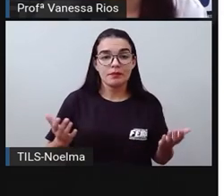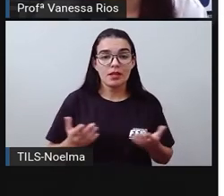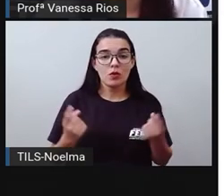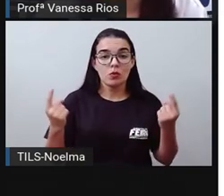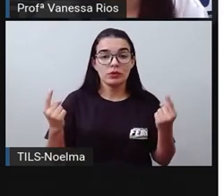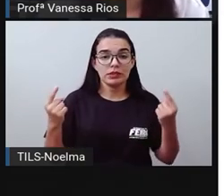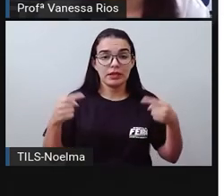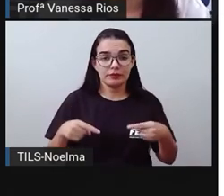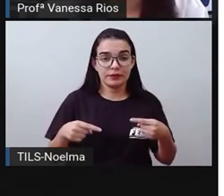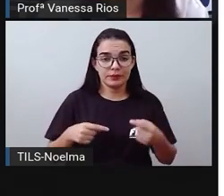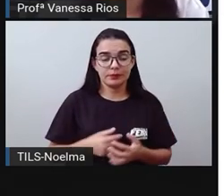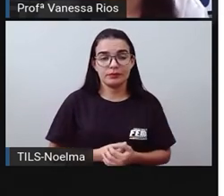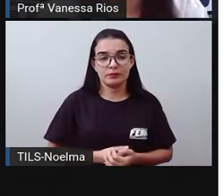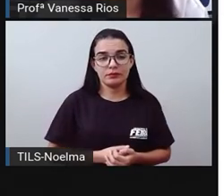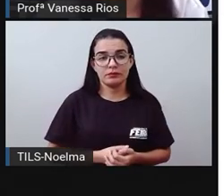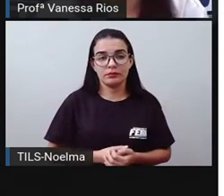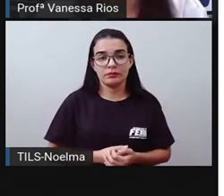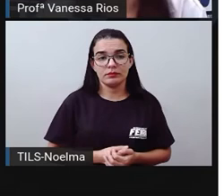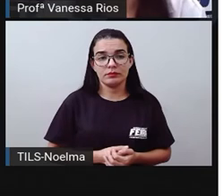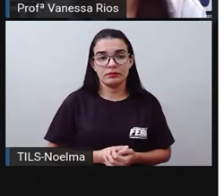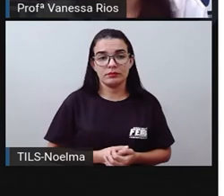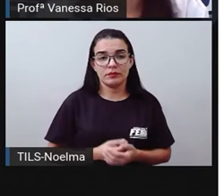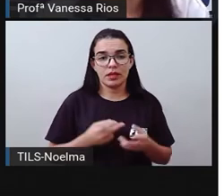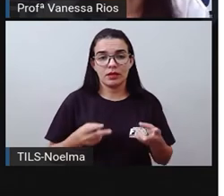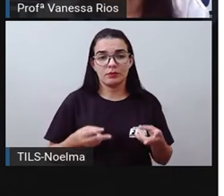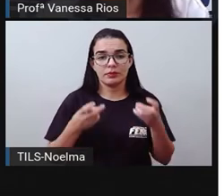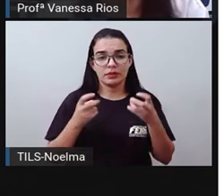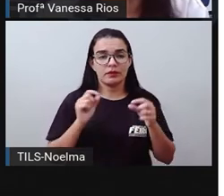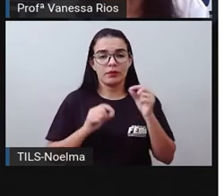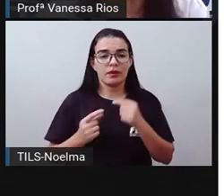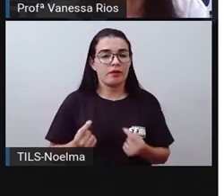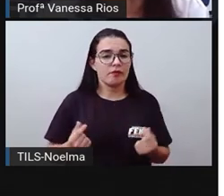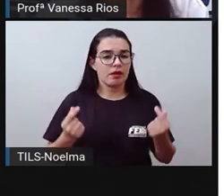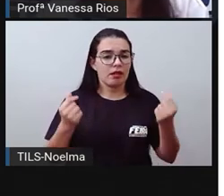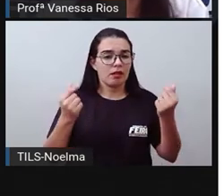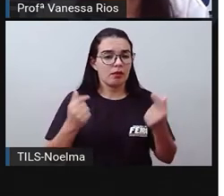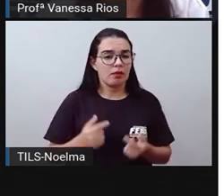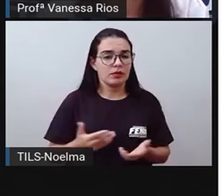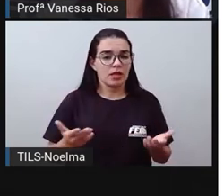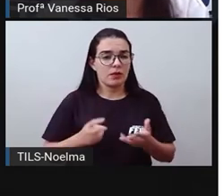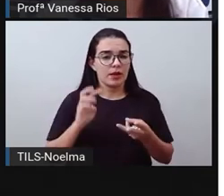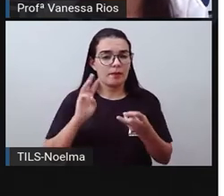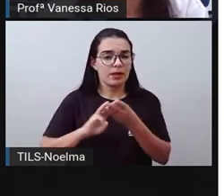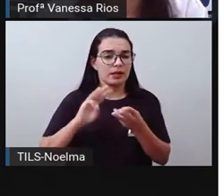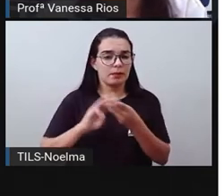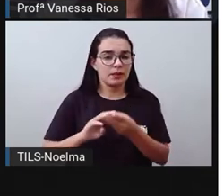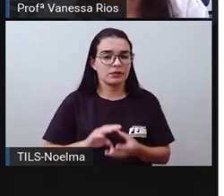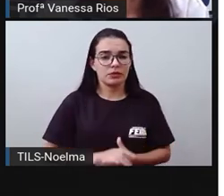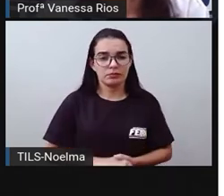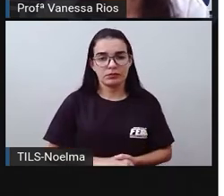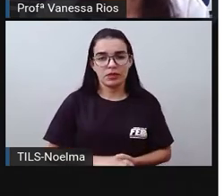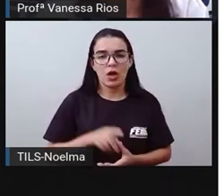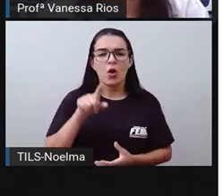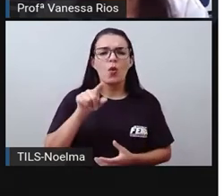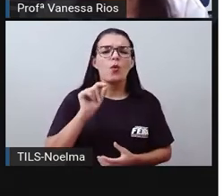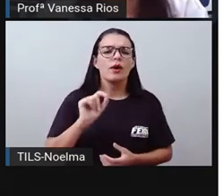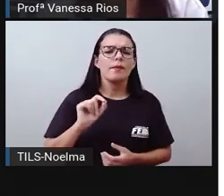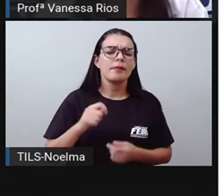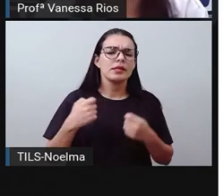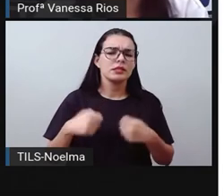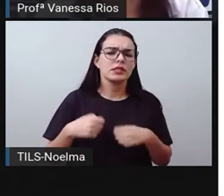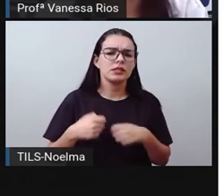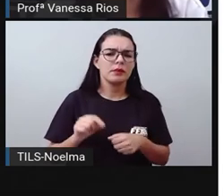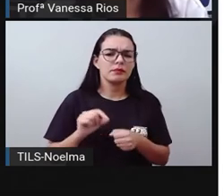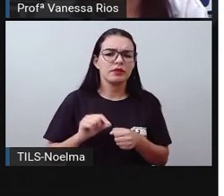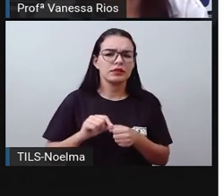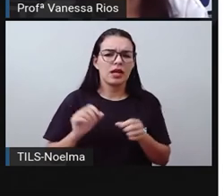traz agora um desafio para a gente observar valores, né? Chegou a hora aí da matemática. O que precisamos